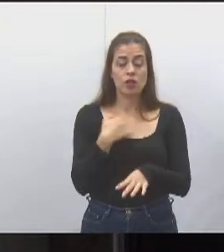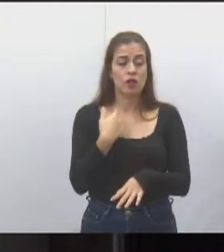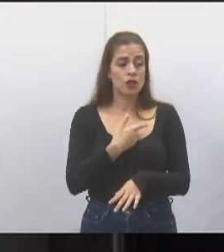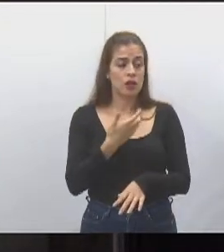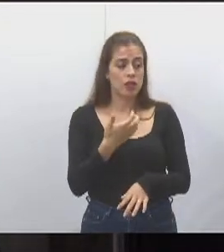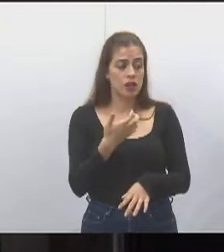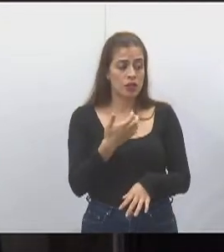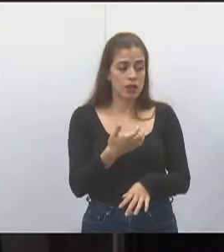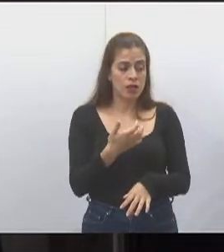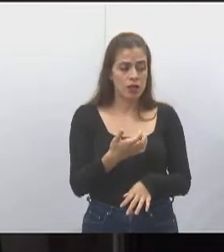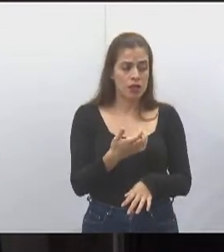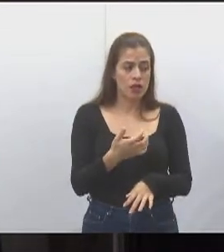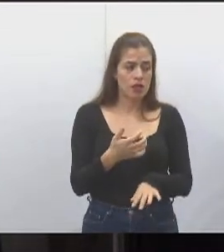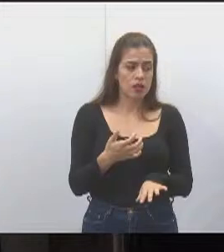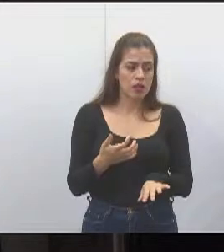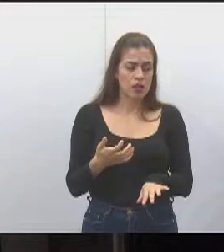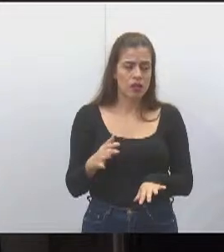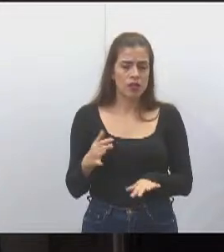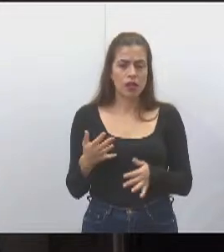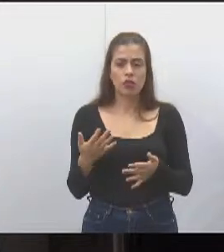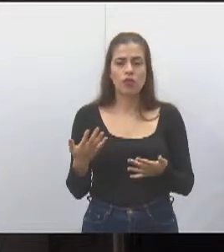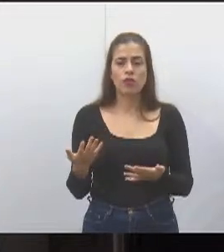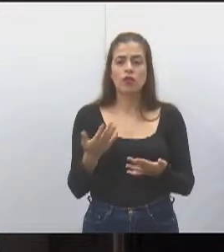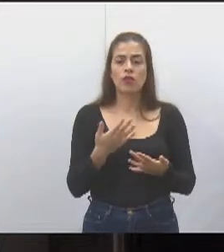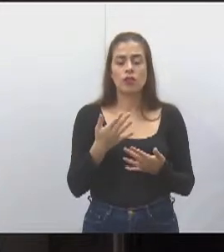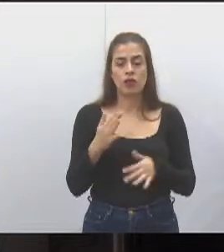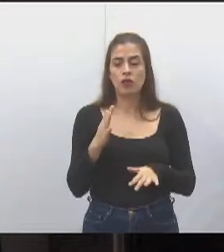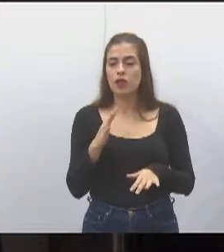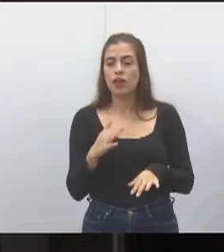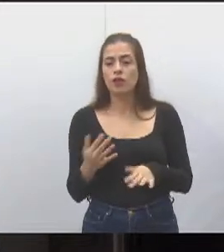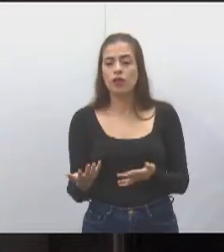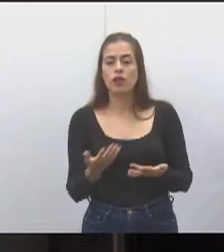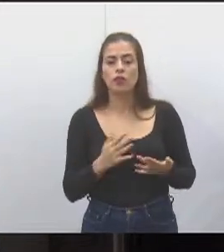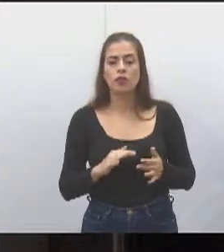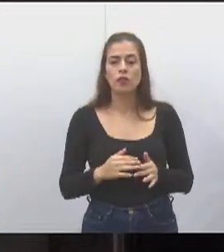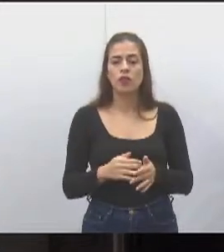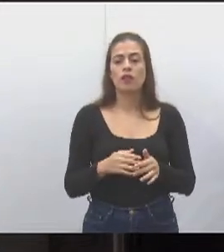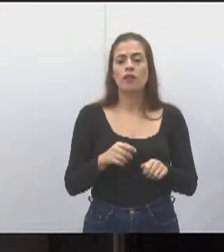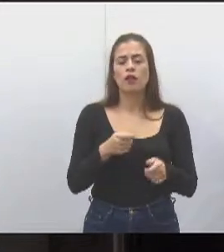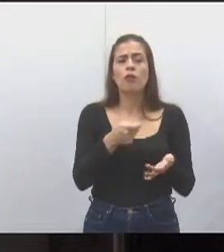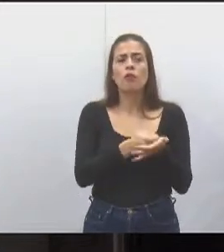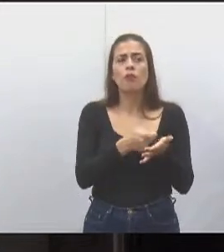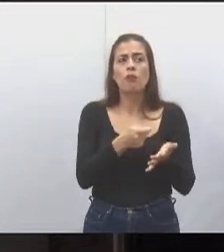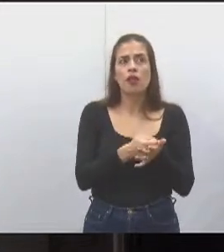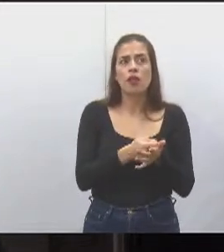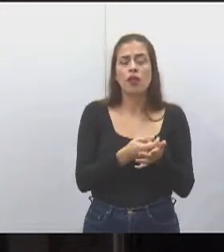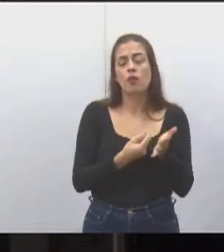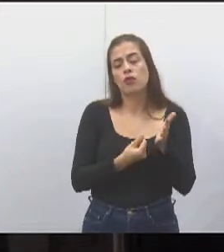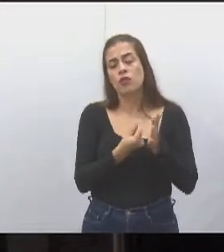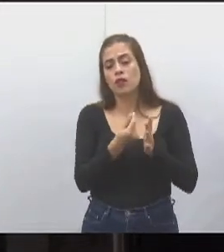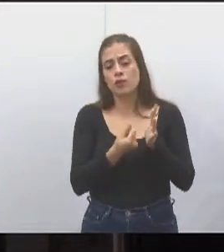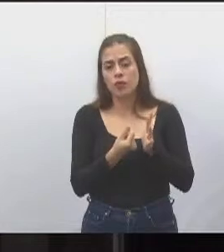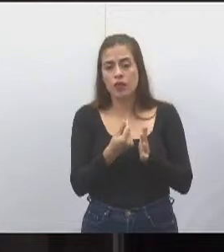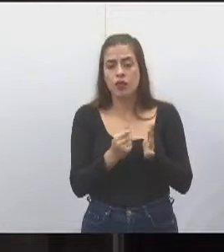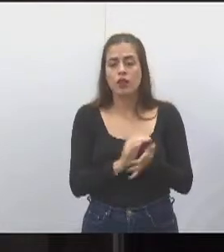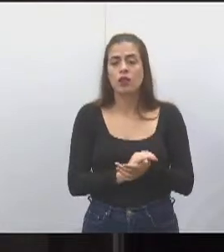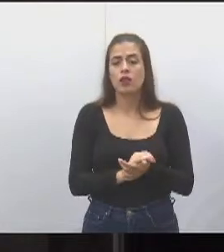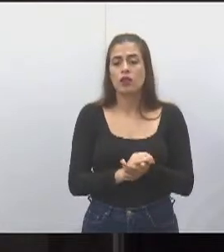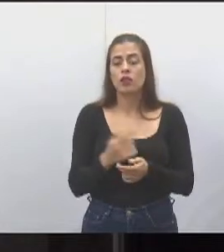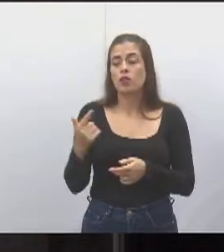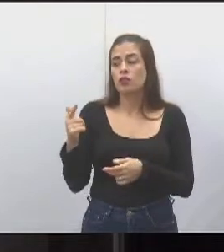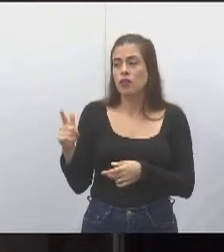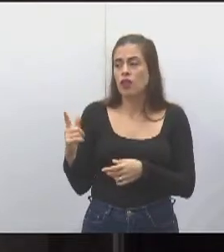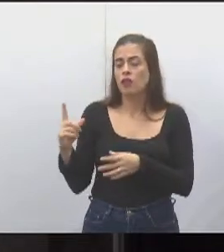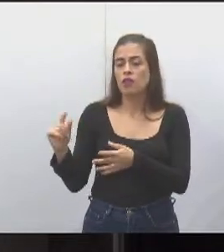melhor sobre isso, porque às vezes a gente fala coisas assim ao vento, não deu para cumprir o orçamento porque não vieram os